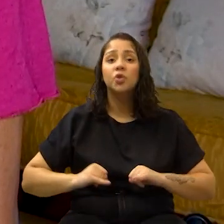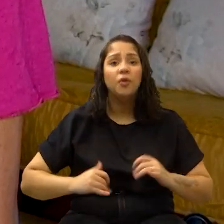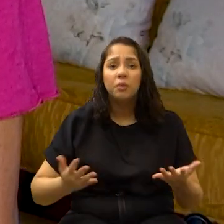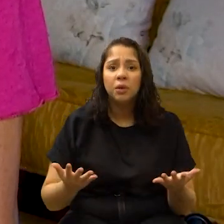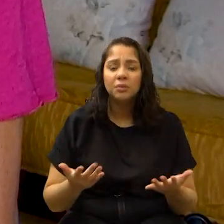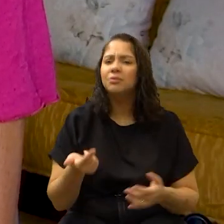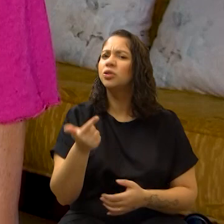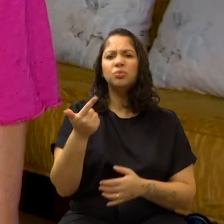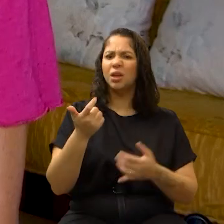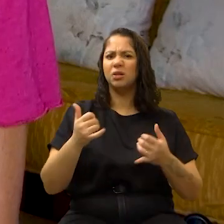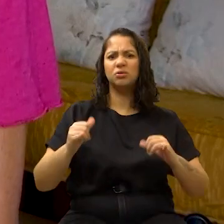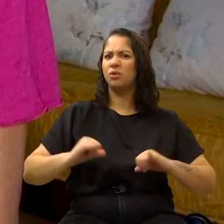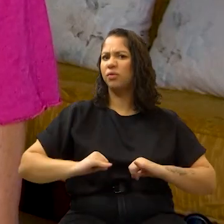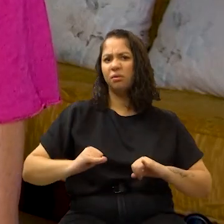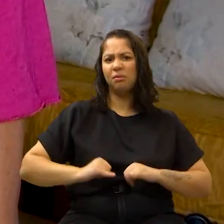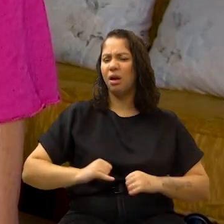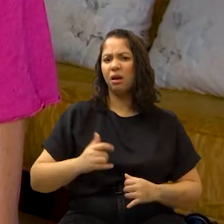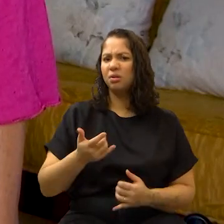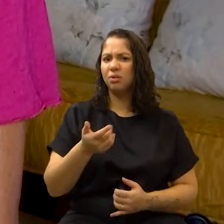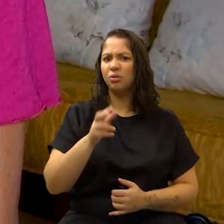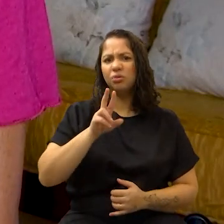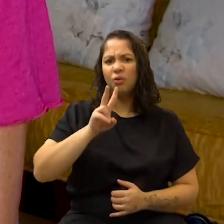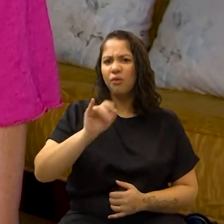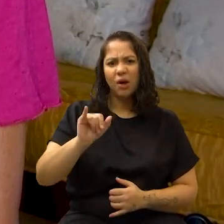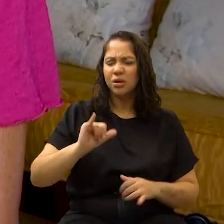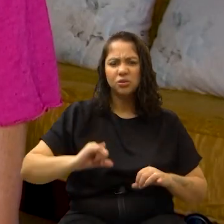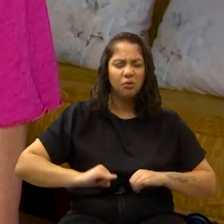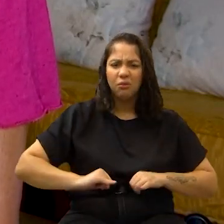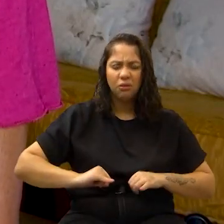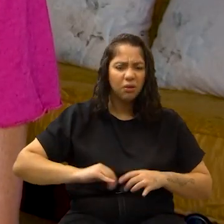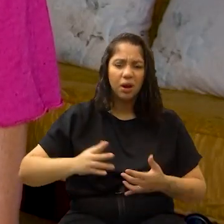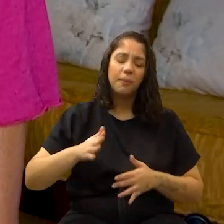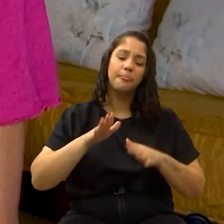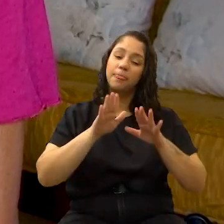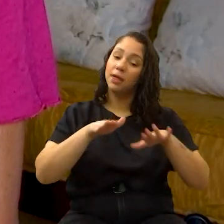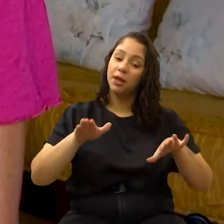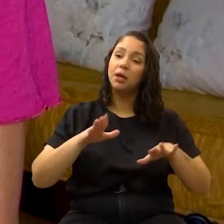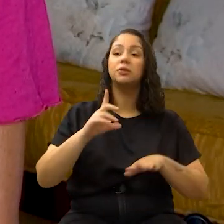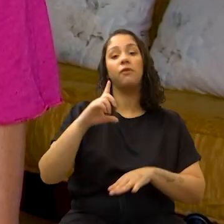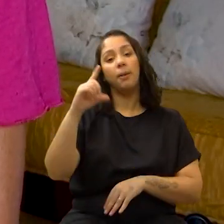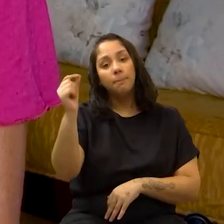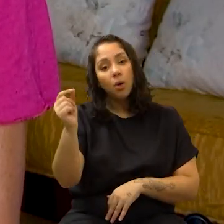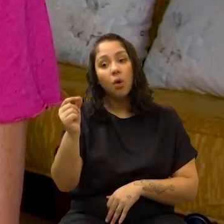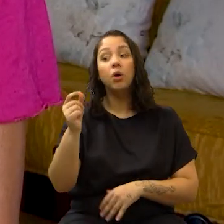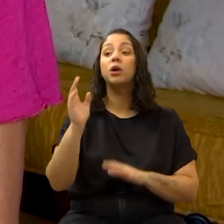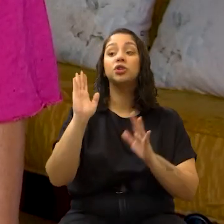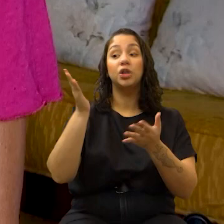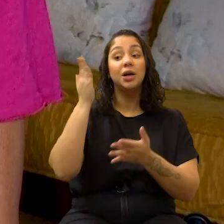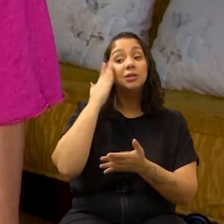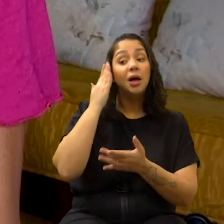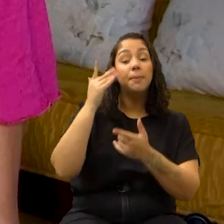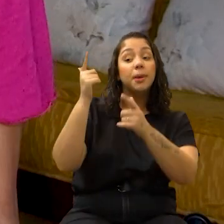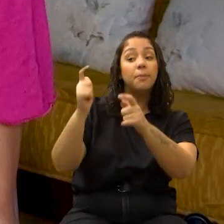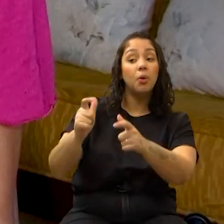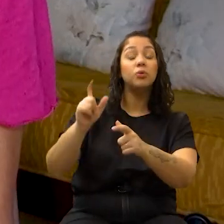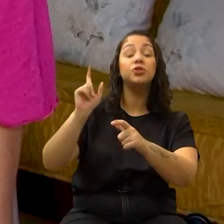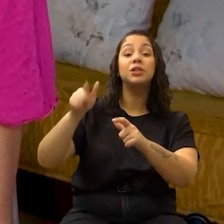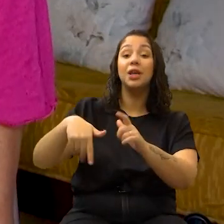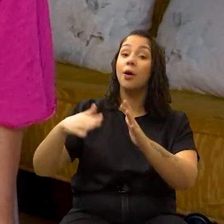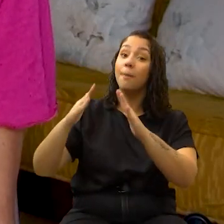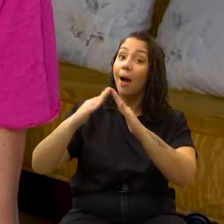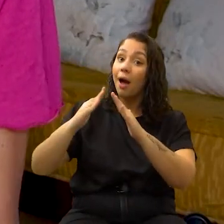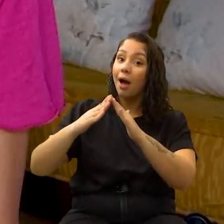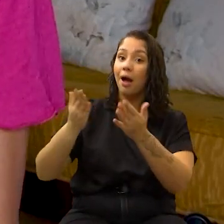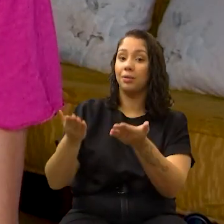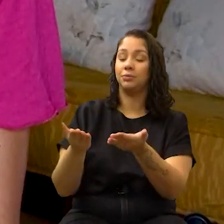E o sofrimento, não tem esse negócio de sofrimento, você não vai sofrer, né? A criança vai, você sabe para onde que ela